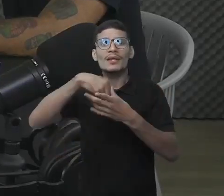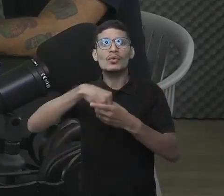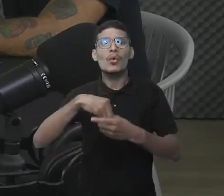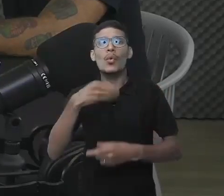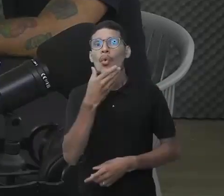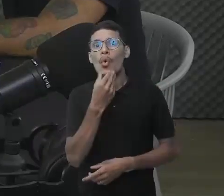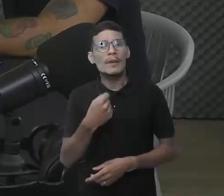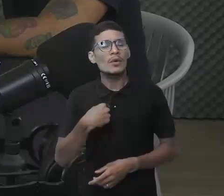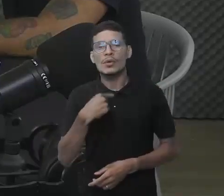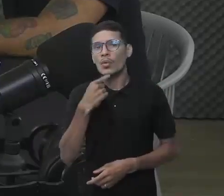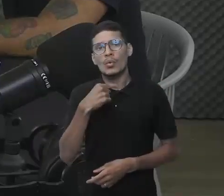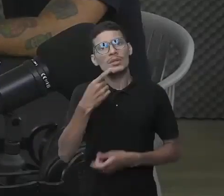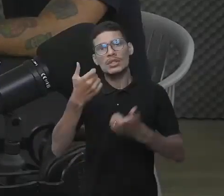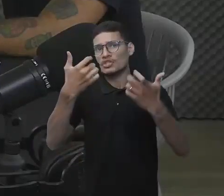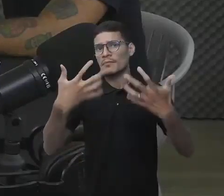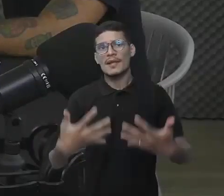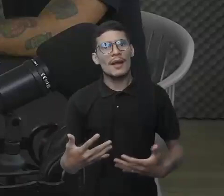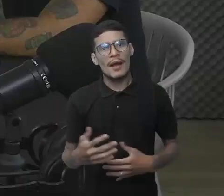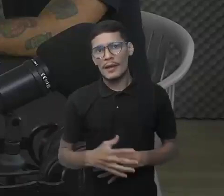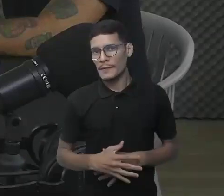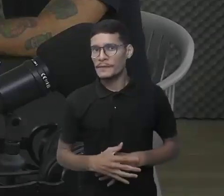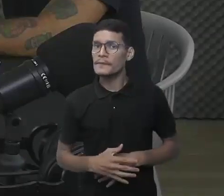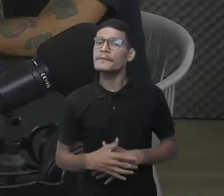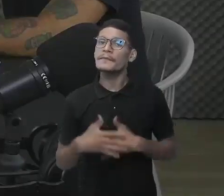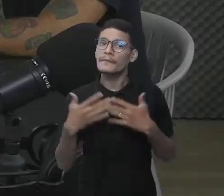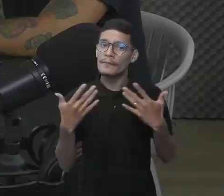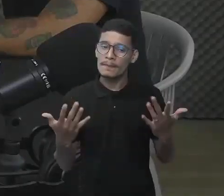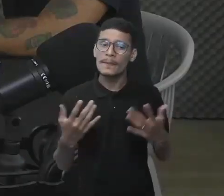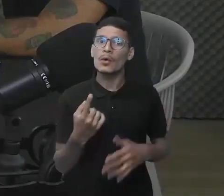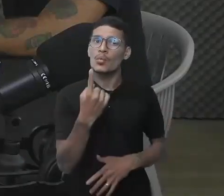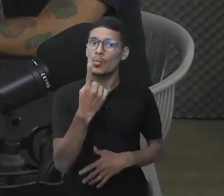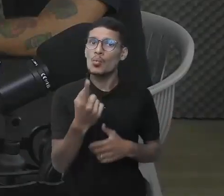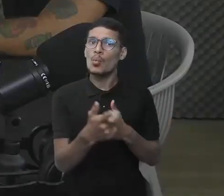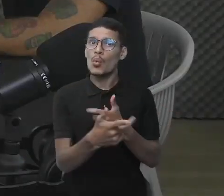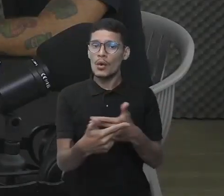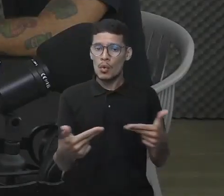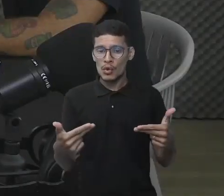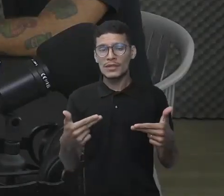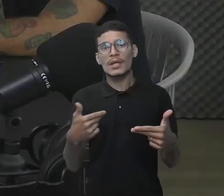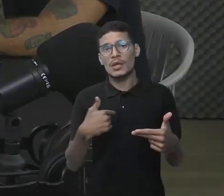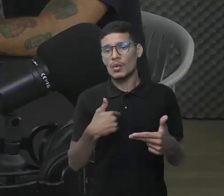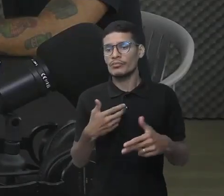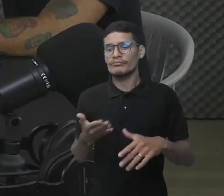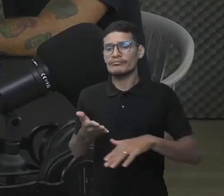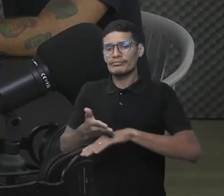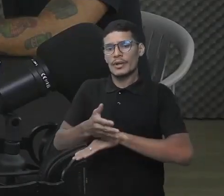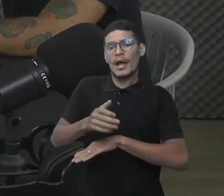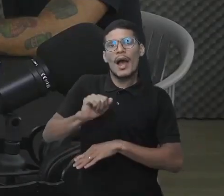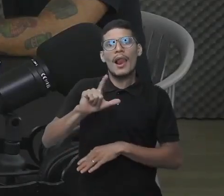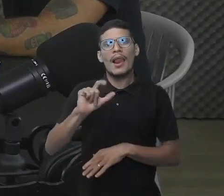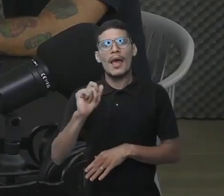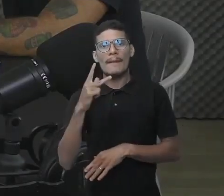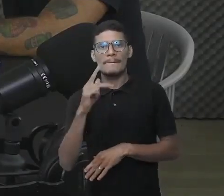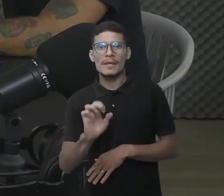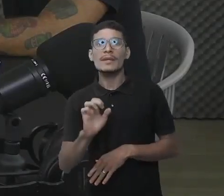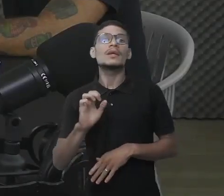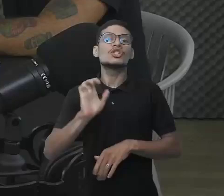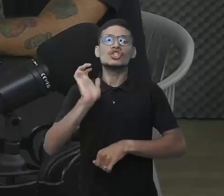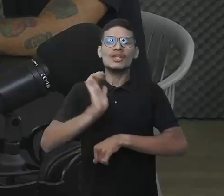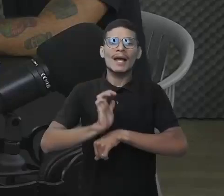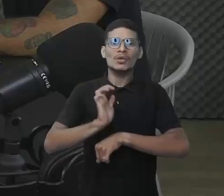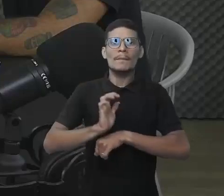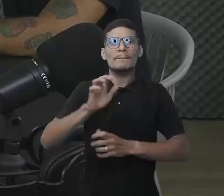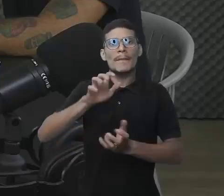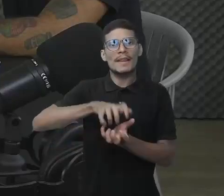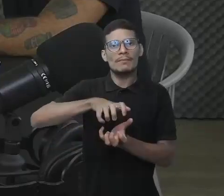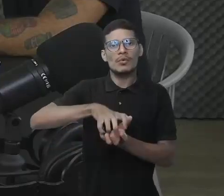falar. Então, uma das coisas que eu fui fazer lá na Alep é que o estado de Pernambuco precisava, pelo